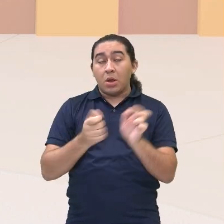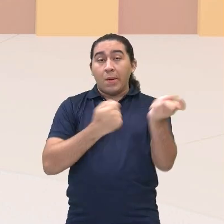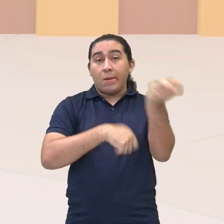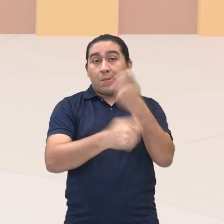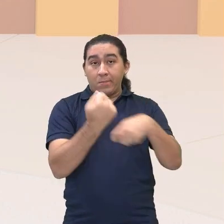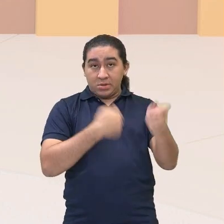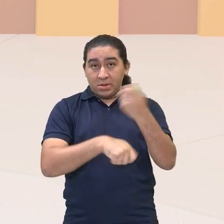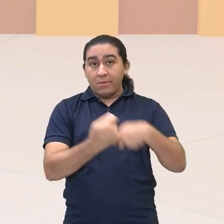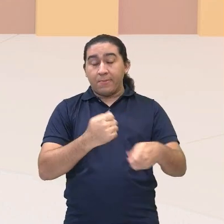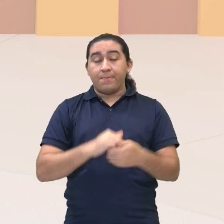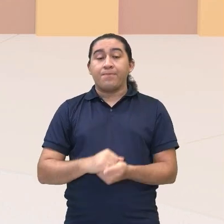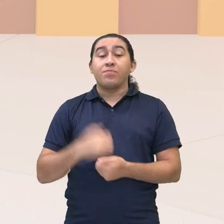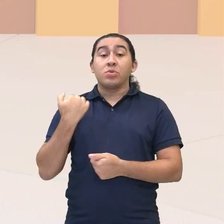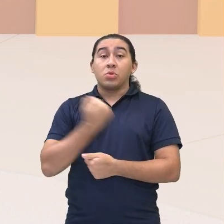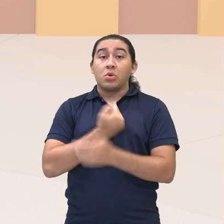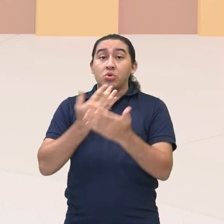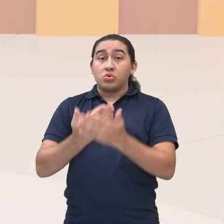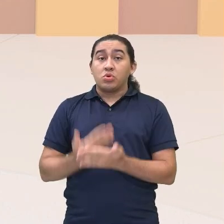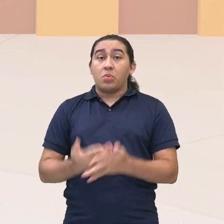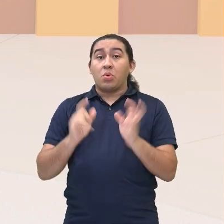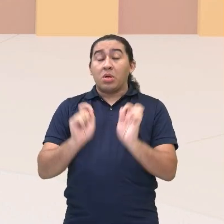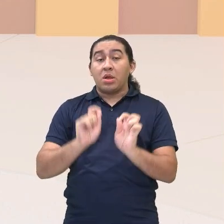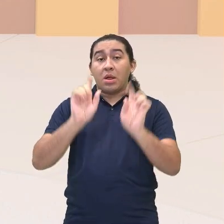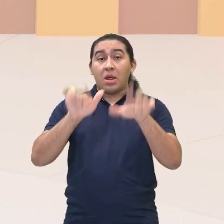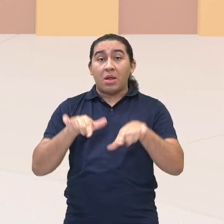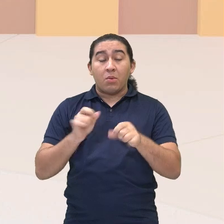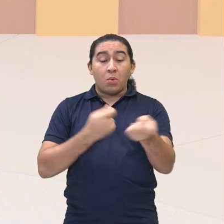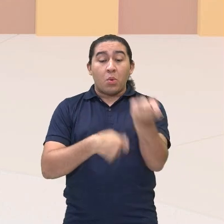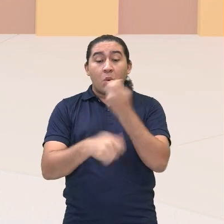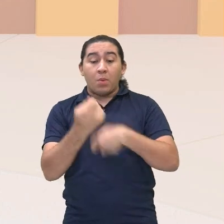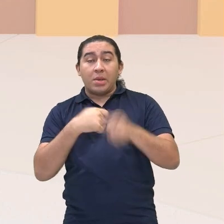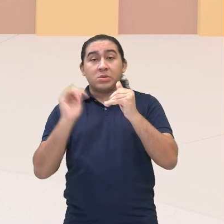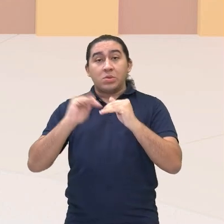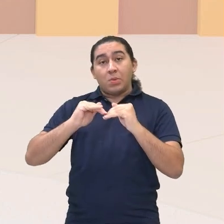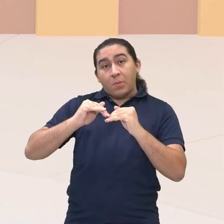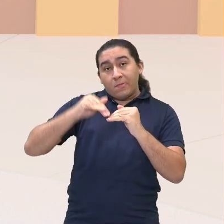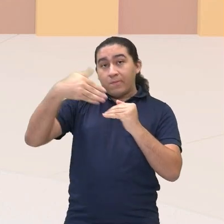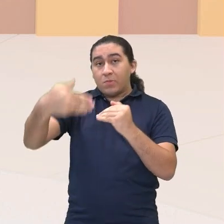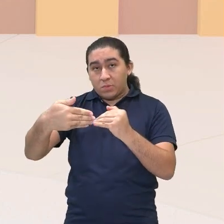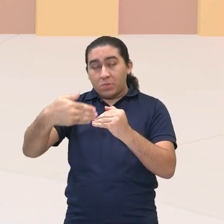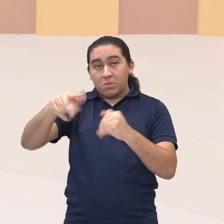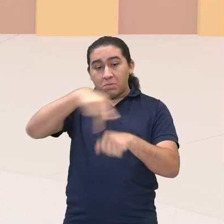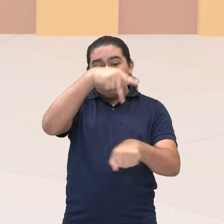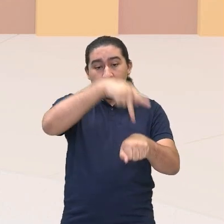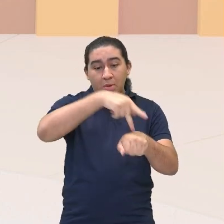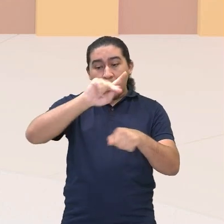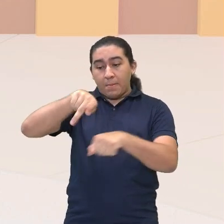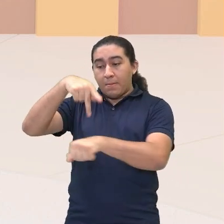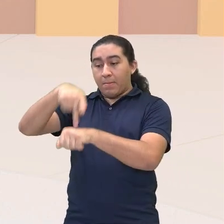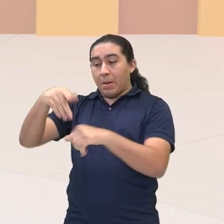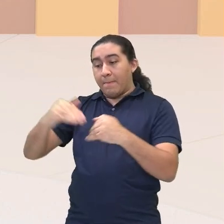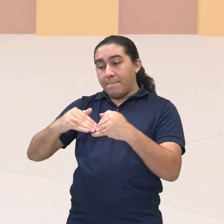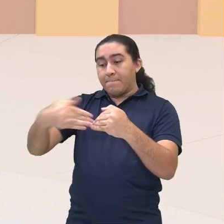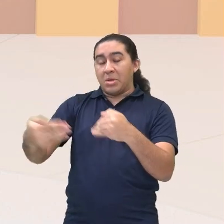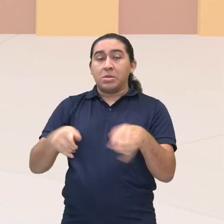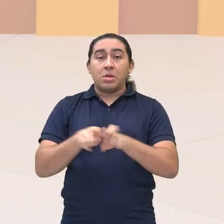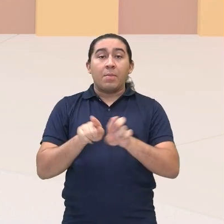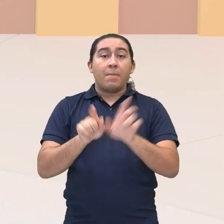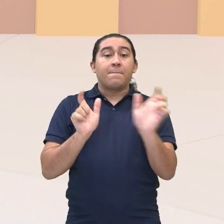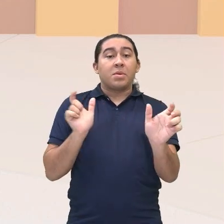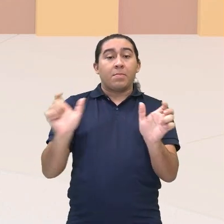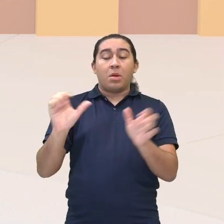comercial, onde nós estudaremos sobre o quê? Sobre o comércio exterior e duas siglinhas aí que nós iremos ver,